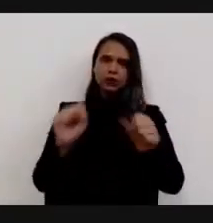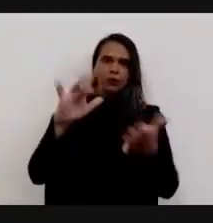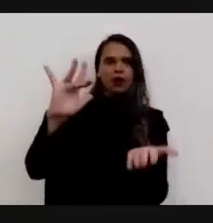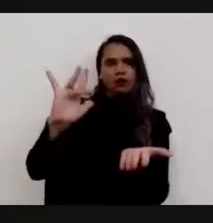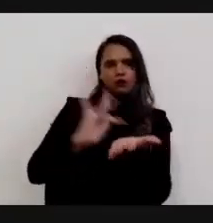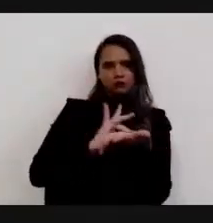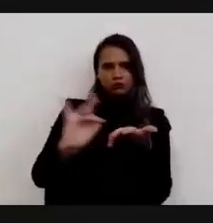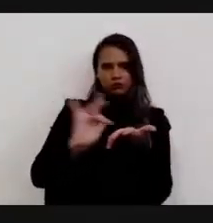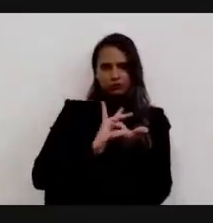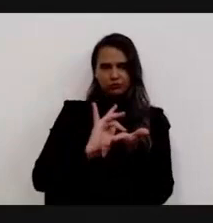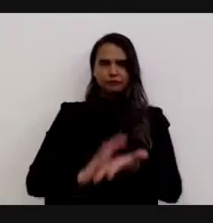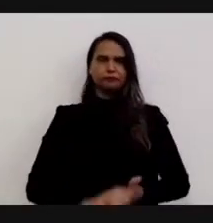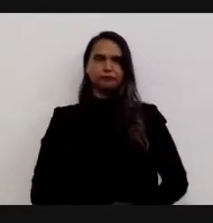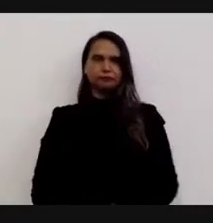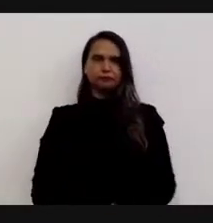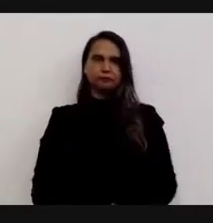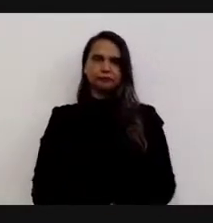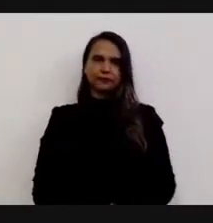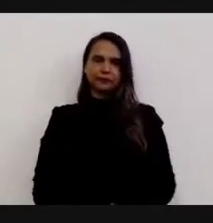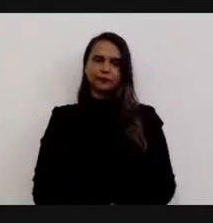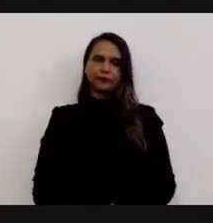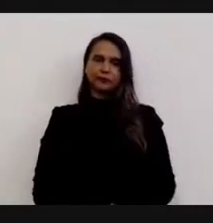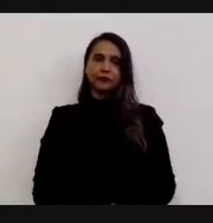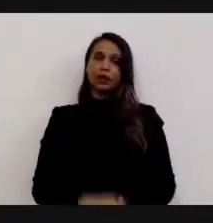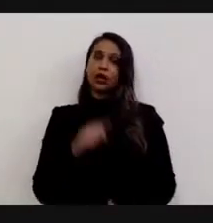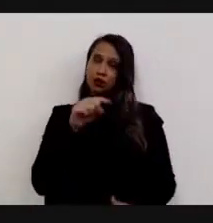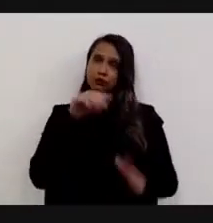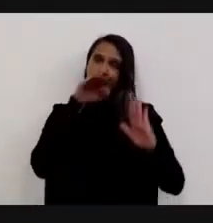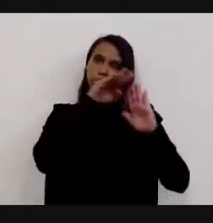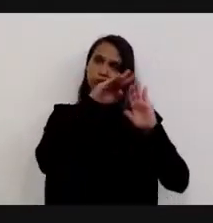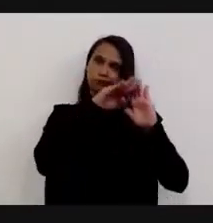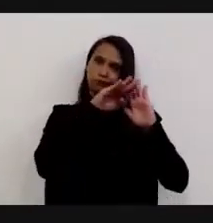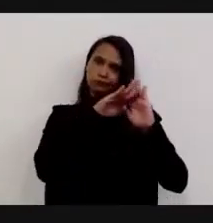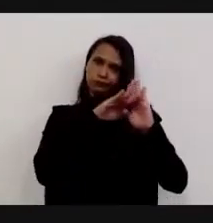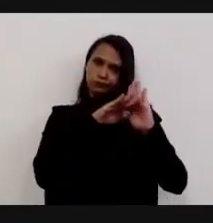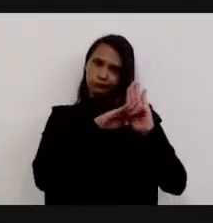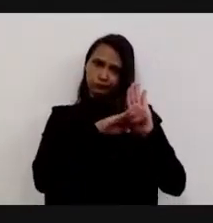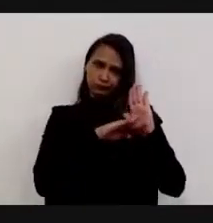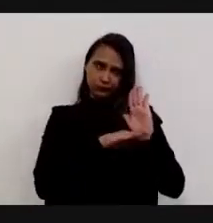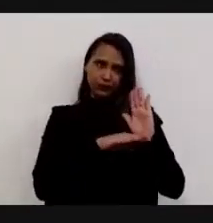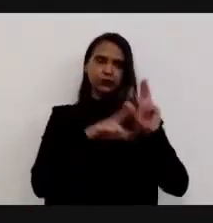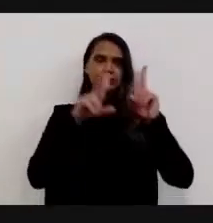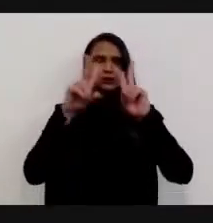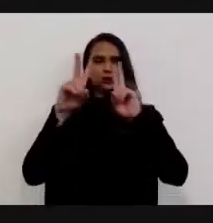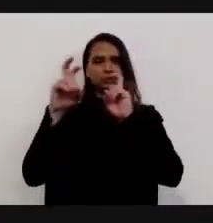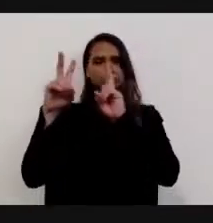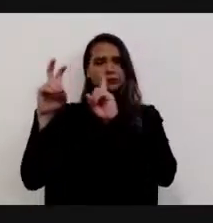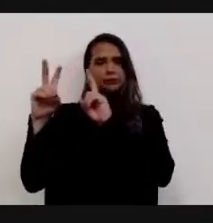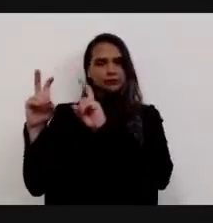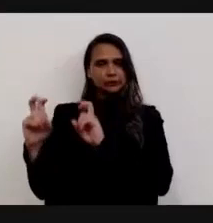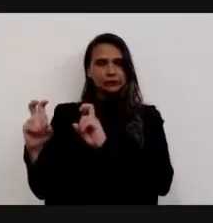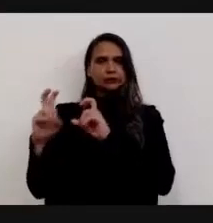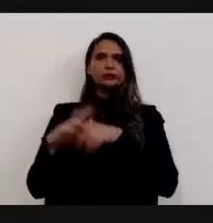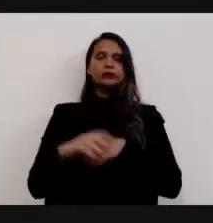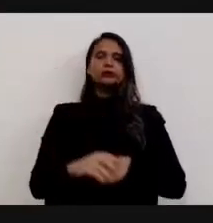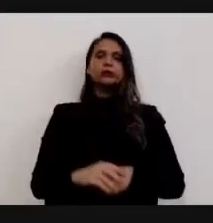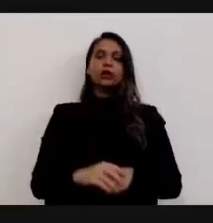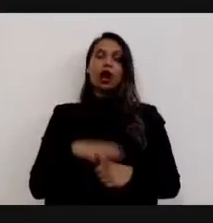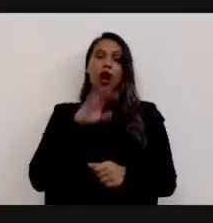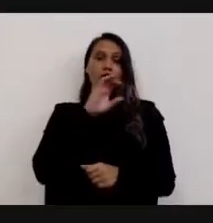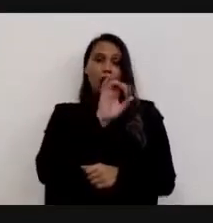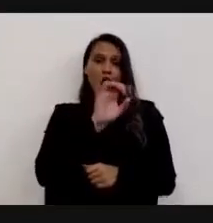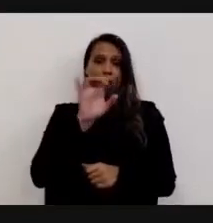Digitais. Então, essa é a sequência e os temas. A gente lembra que